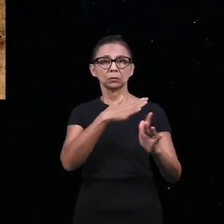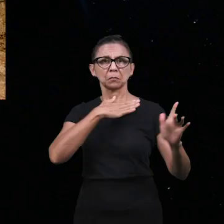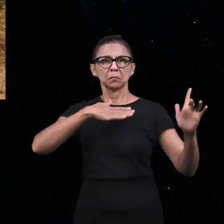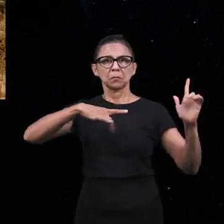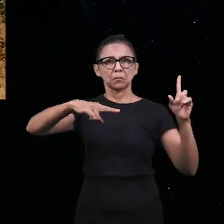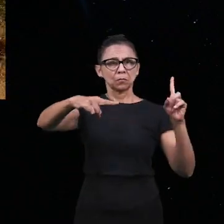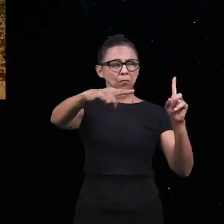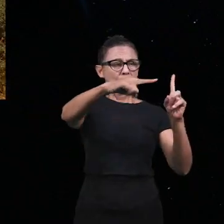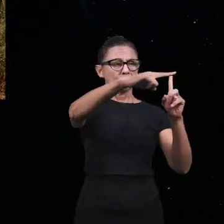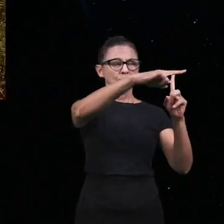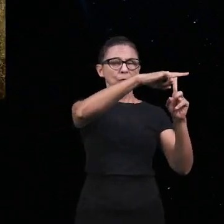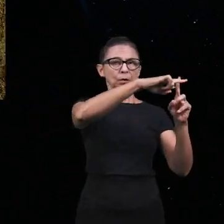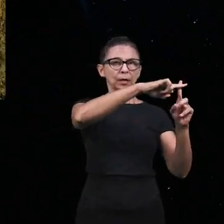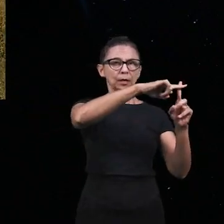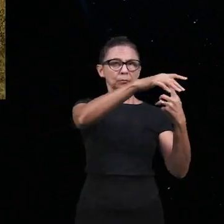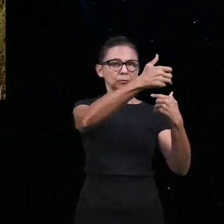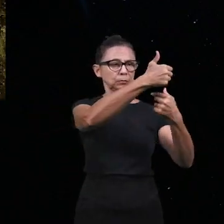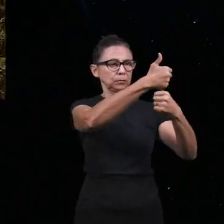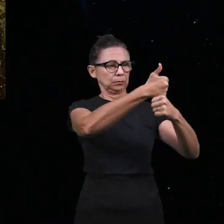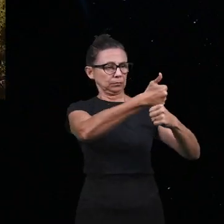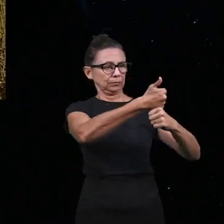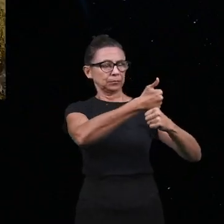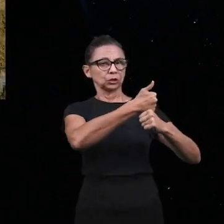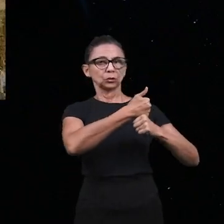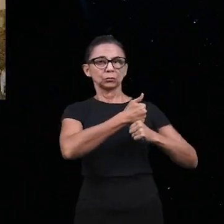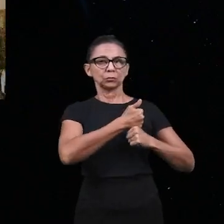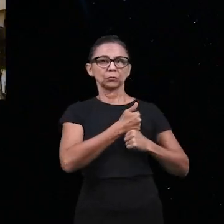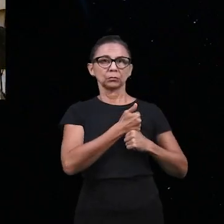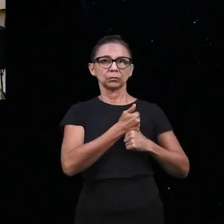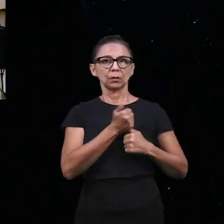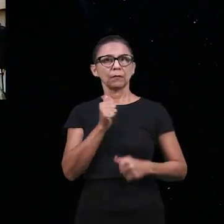mim e por ti,